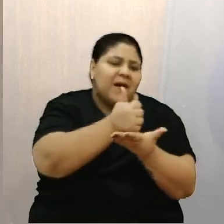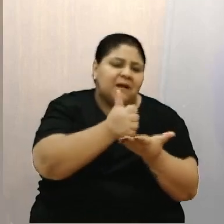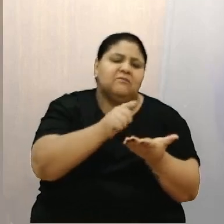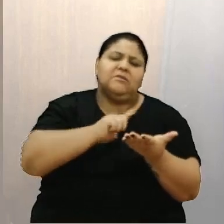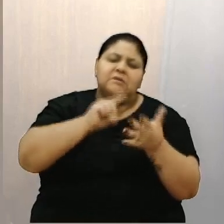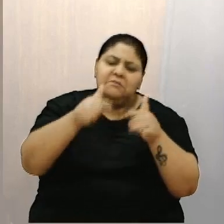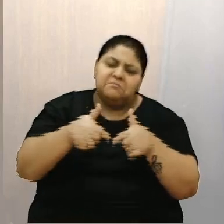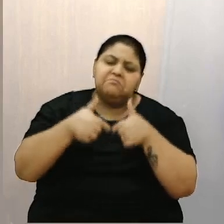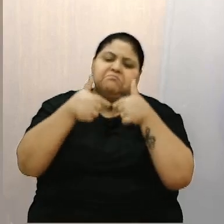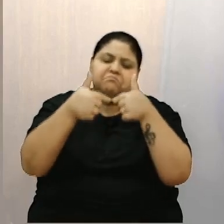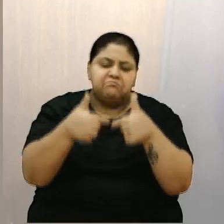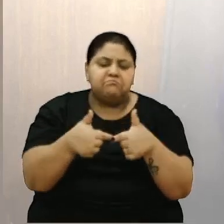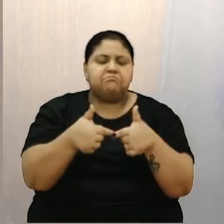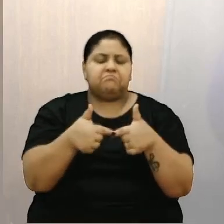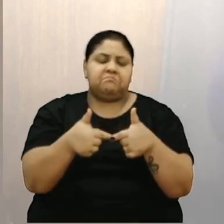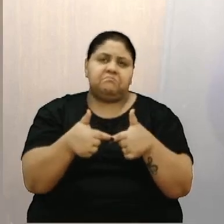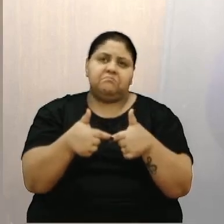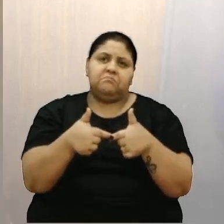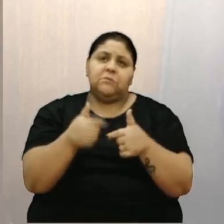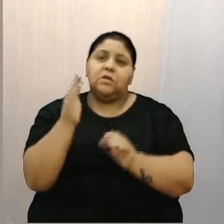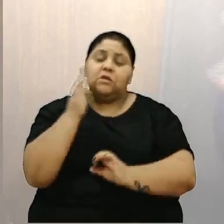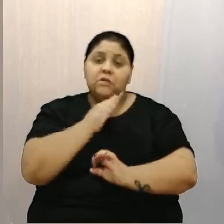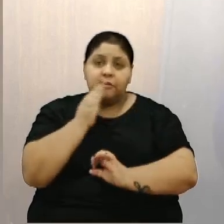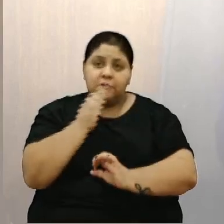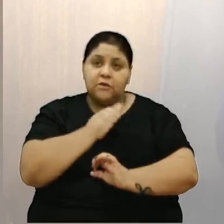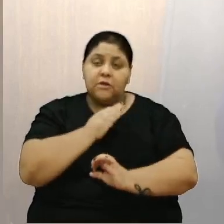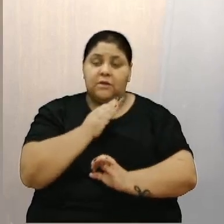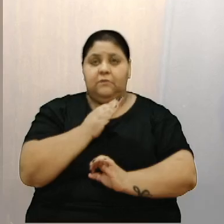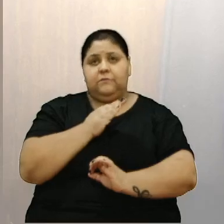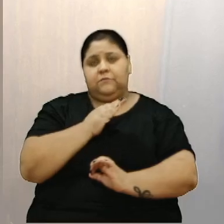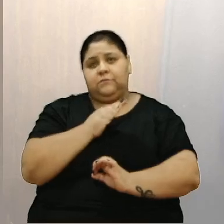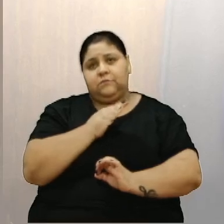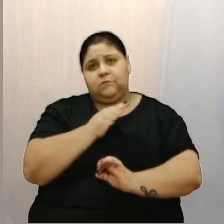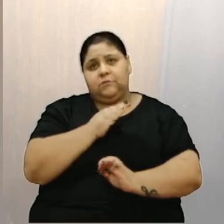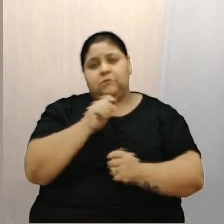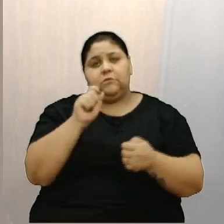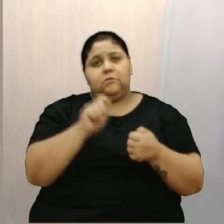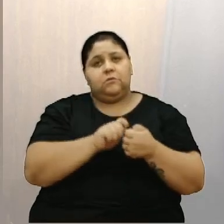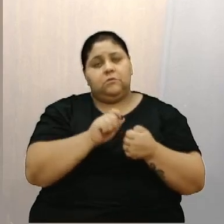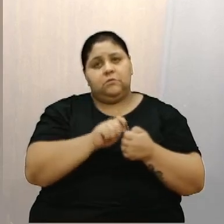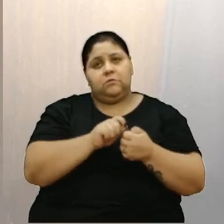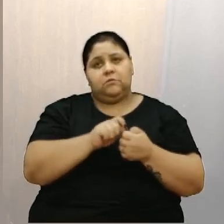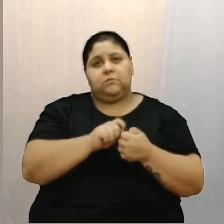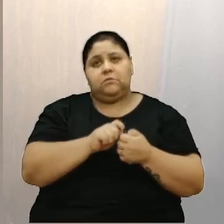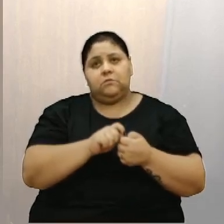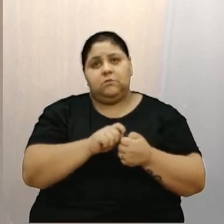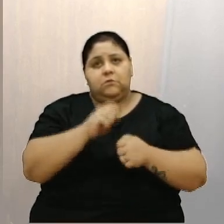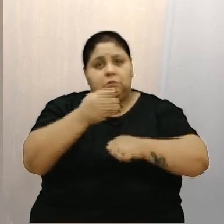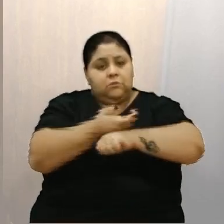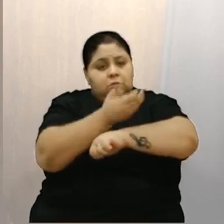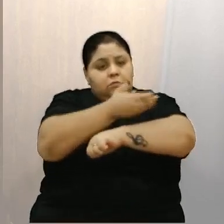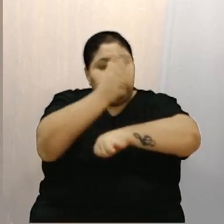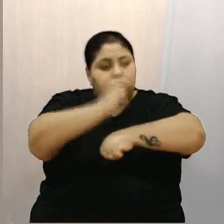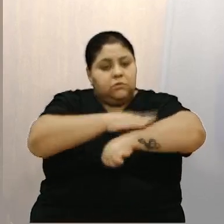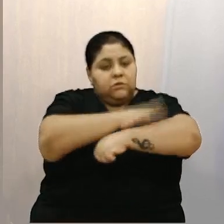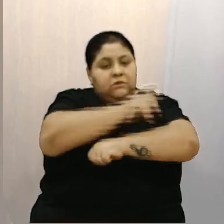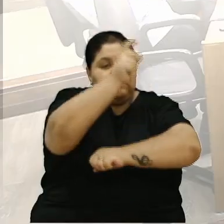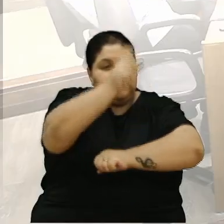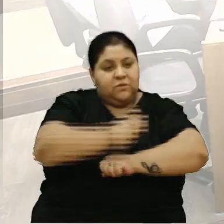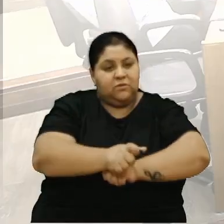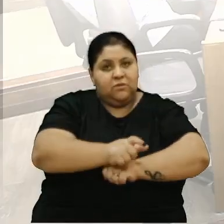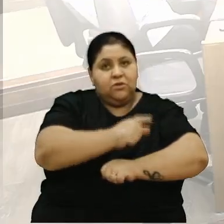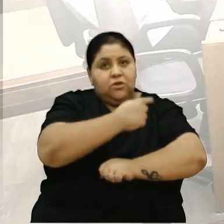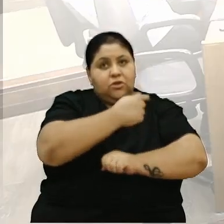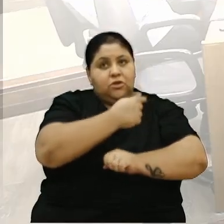agir com ligeireza. Tem que ser rápido. E fazer o quê? Pelo menos tapar o buraco para as pessoas terem menos prejuízo. Obrigado,